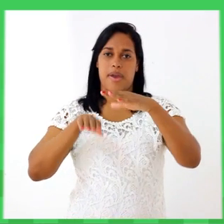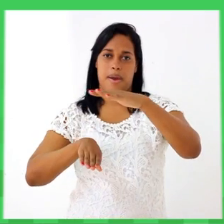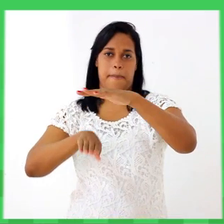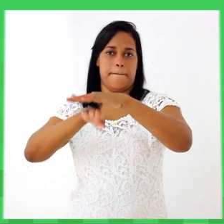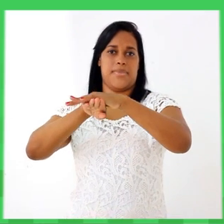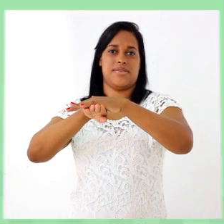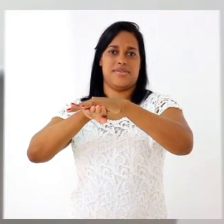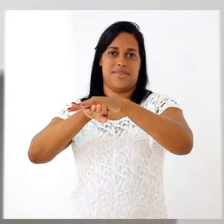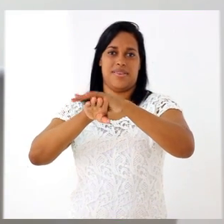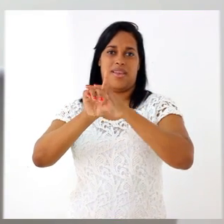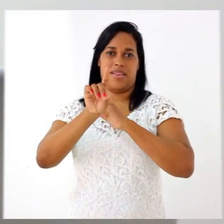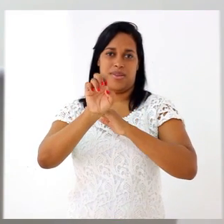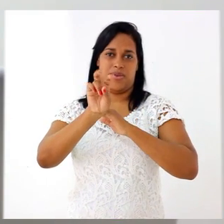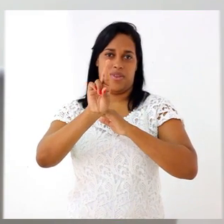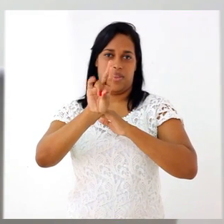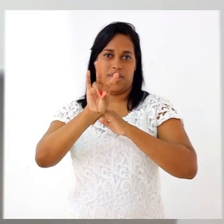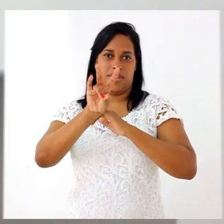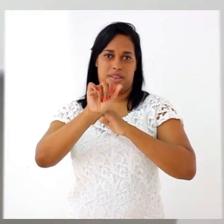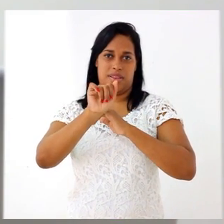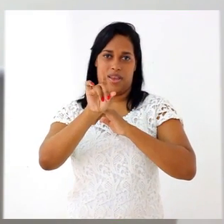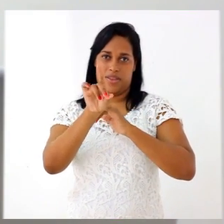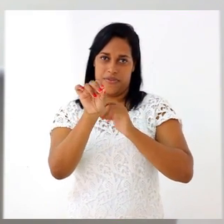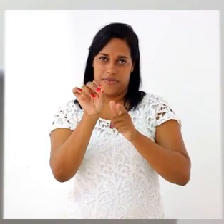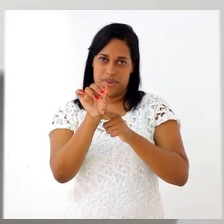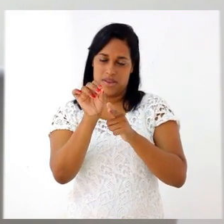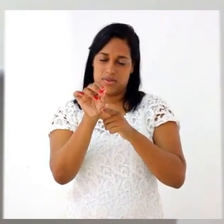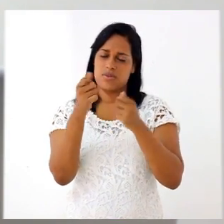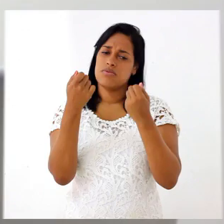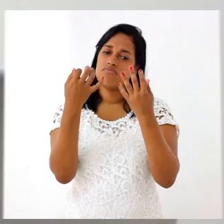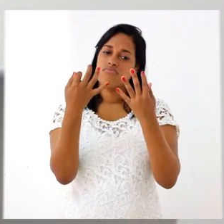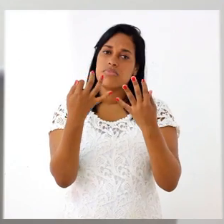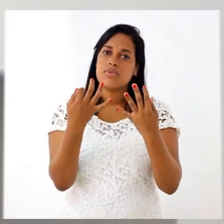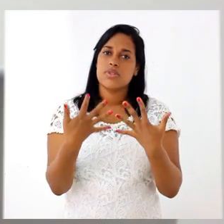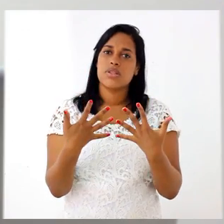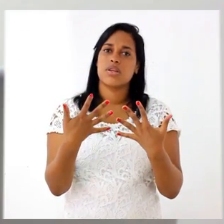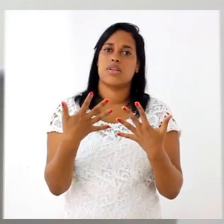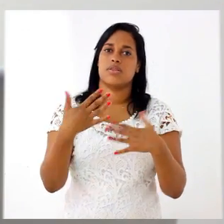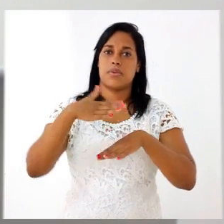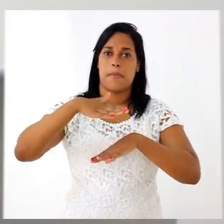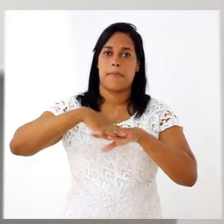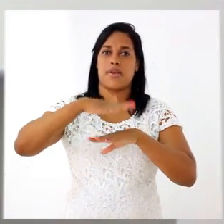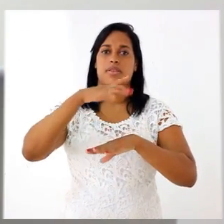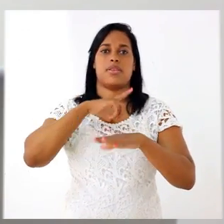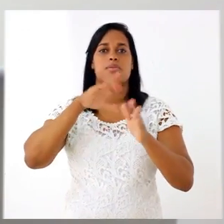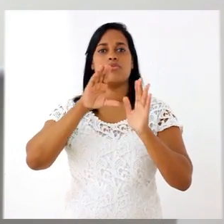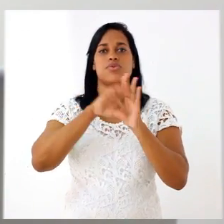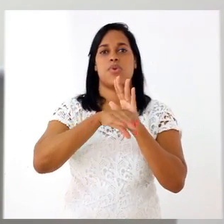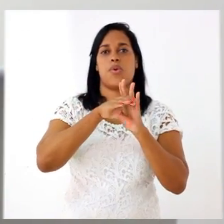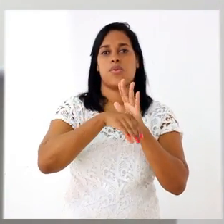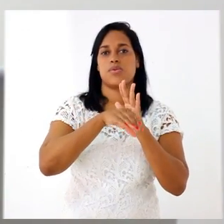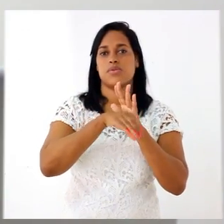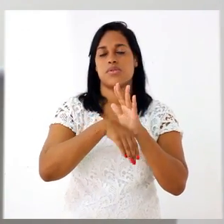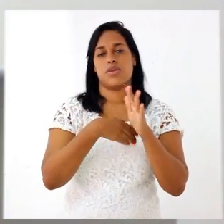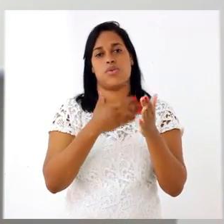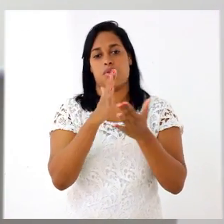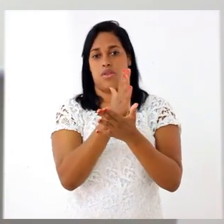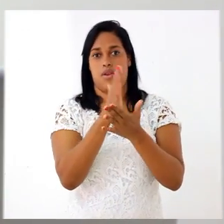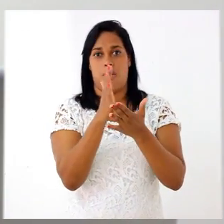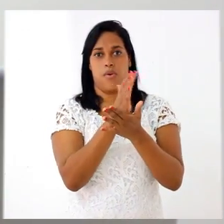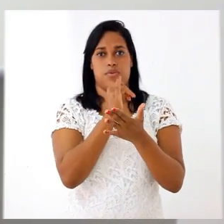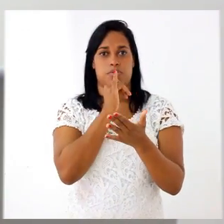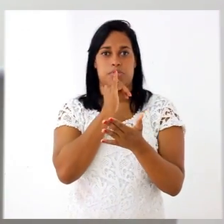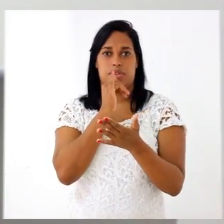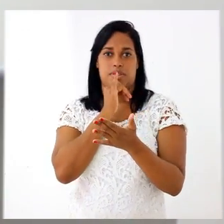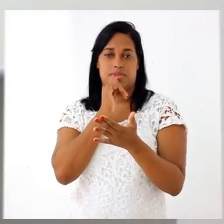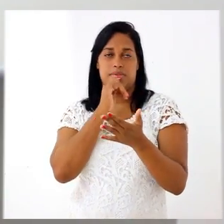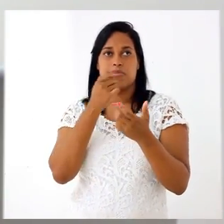atributo derivado. Falando mais sobre atributos, nós temos um conceito de atributos-chave. Esse